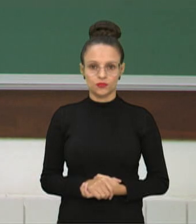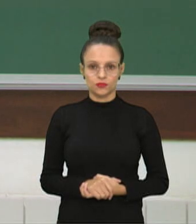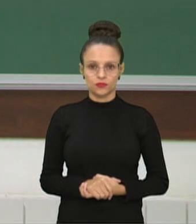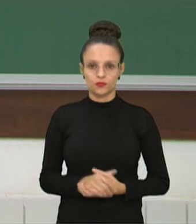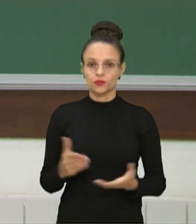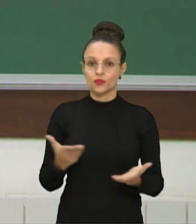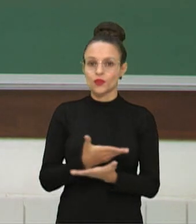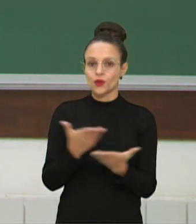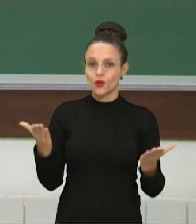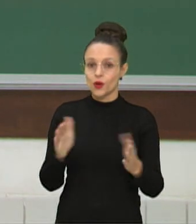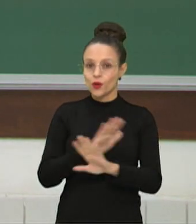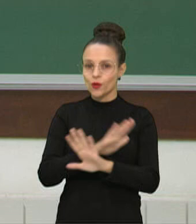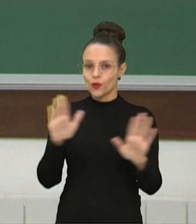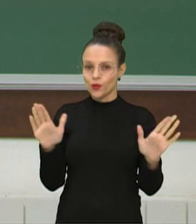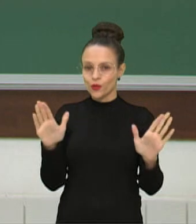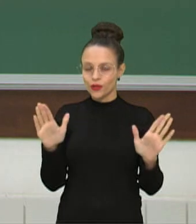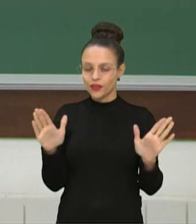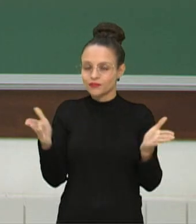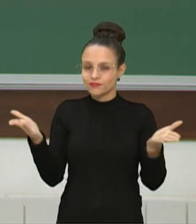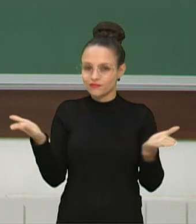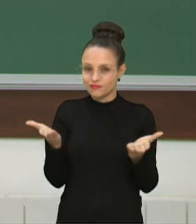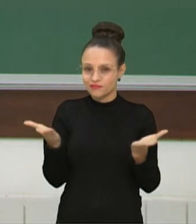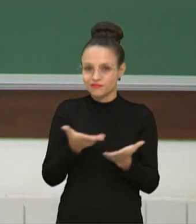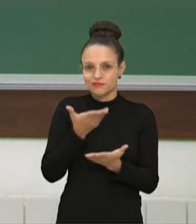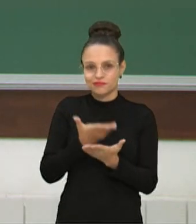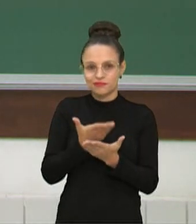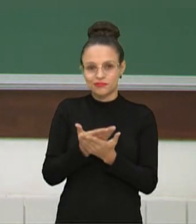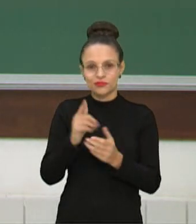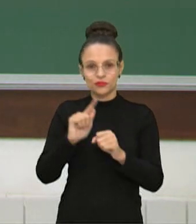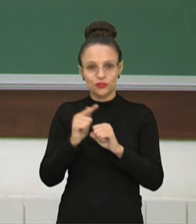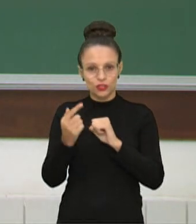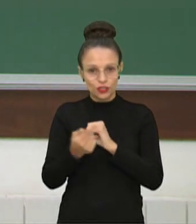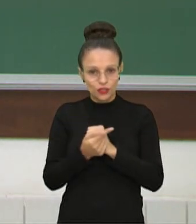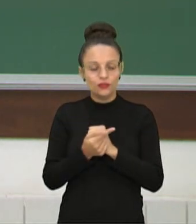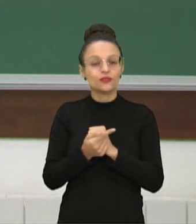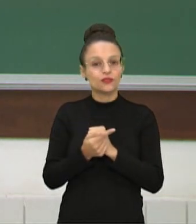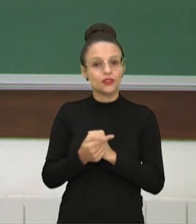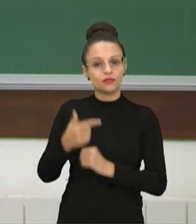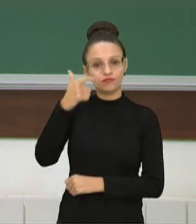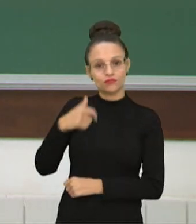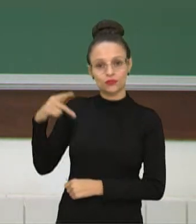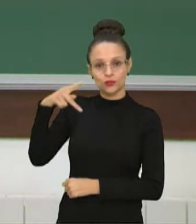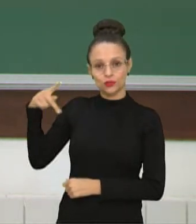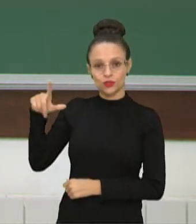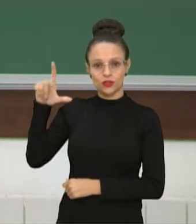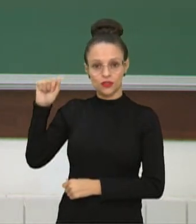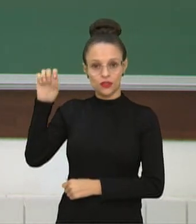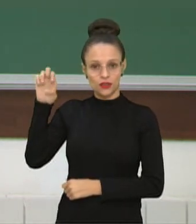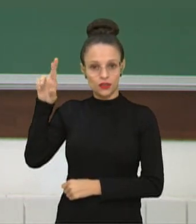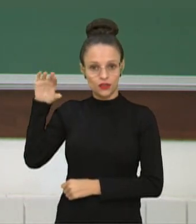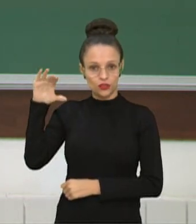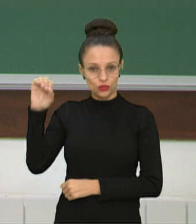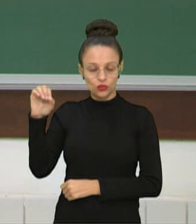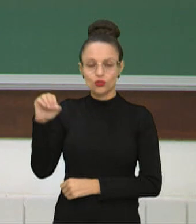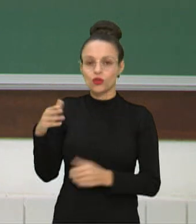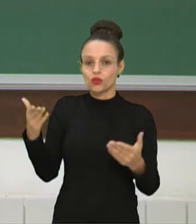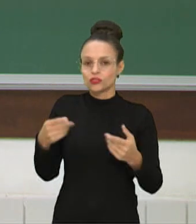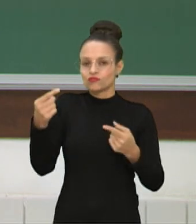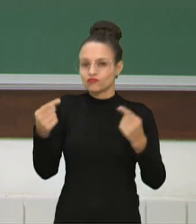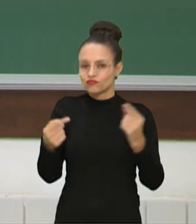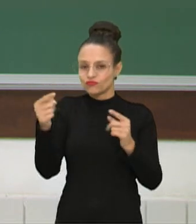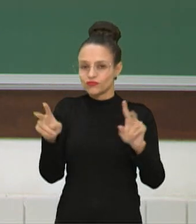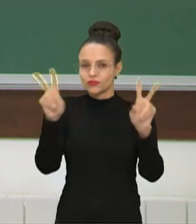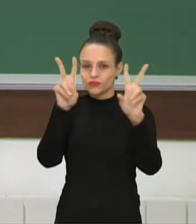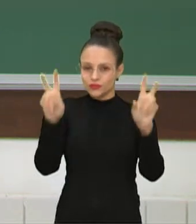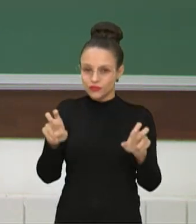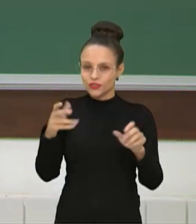Olá, chegamos à aula de Geografia, sou Laércio de Mello e vamos debater mais um assunto para ajudá-lo